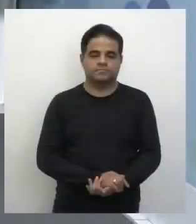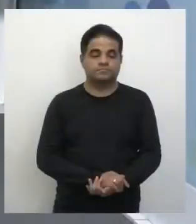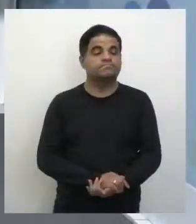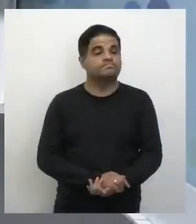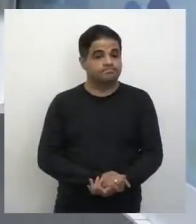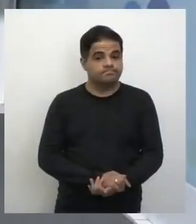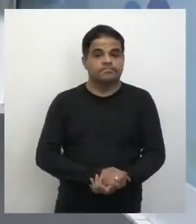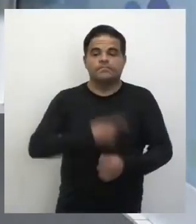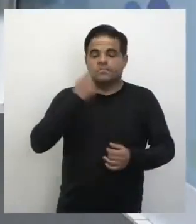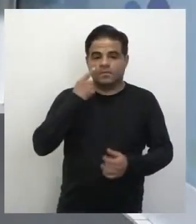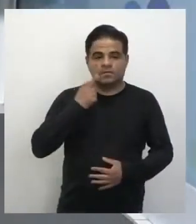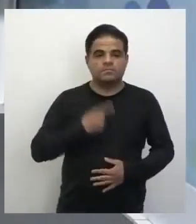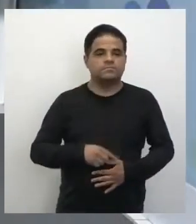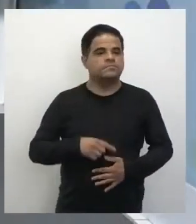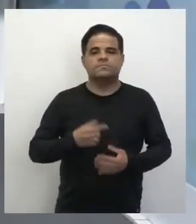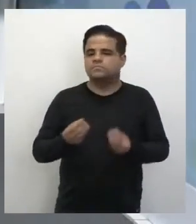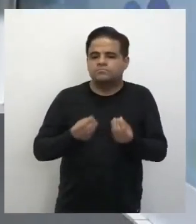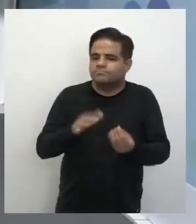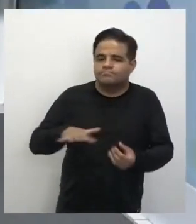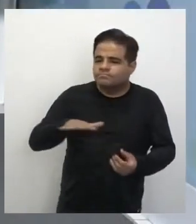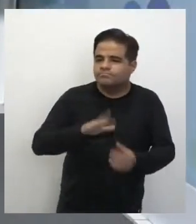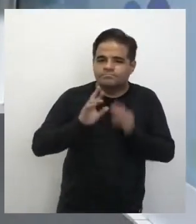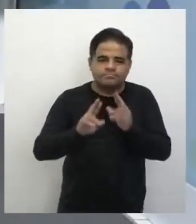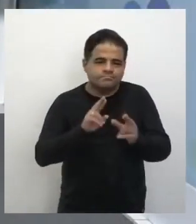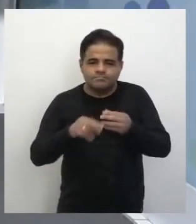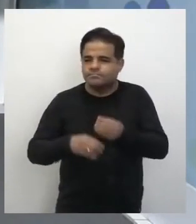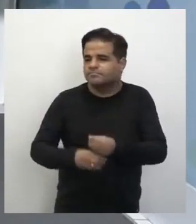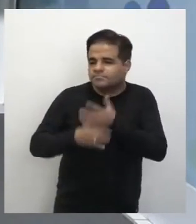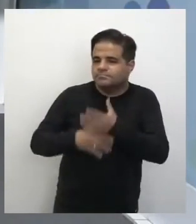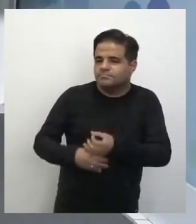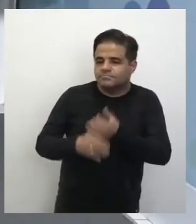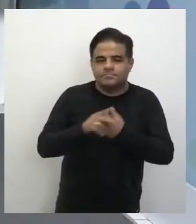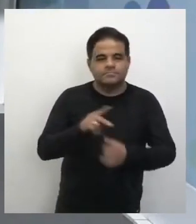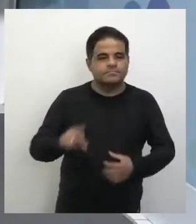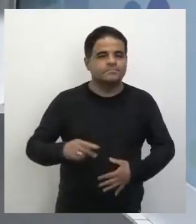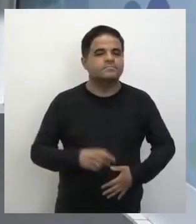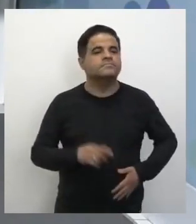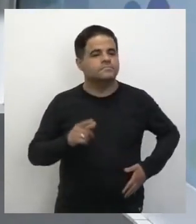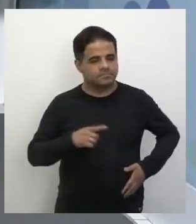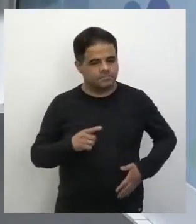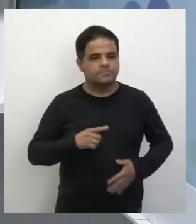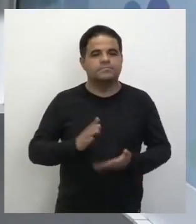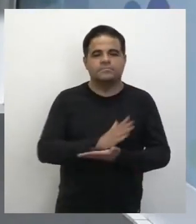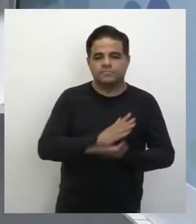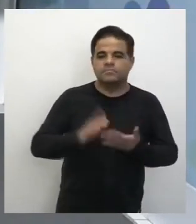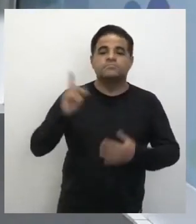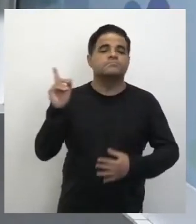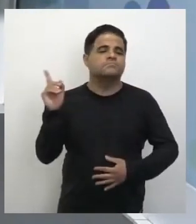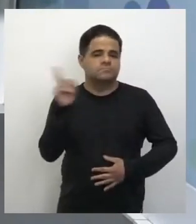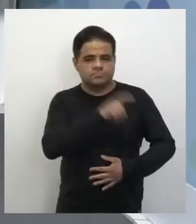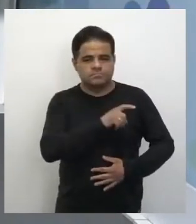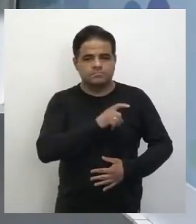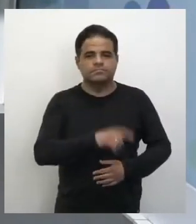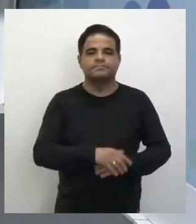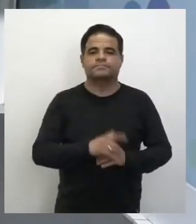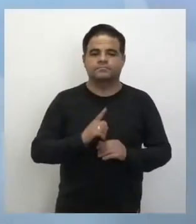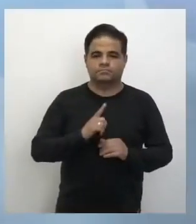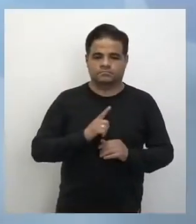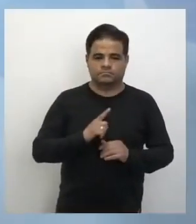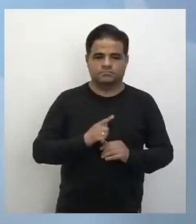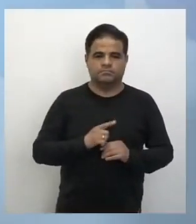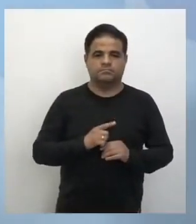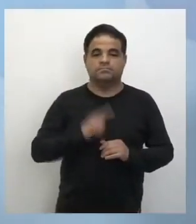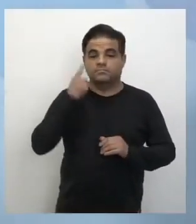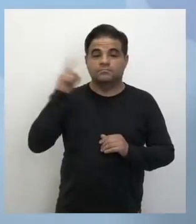Vamos lá. Como que está o clima no chat, Pro? Eles falaram que tem algumas dificuldades, Tem mas algumas dificuldades. vamos